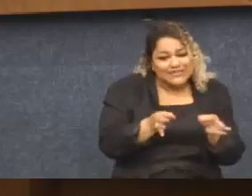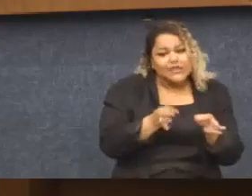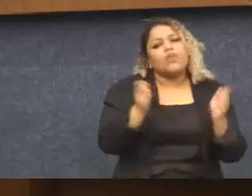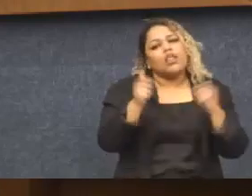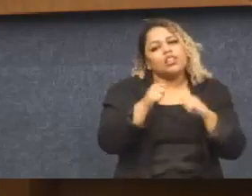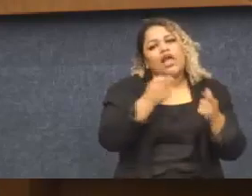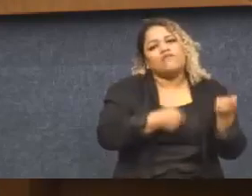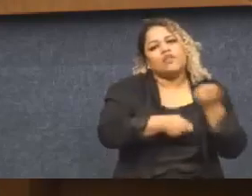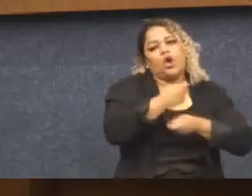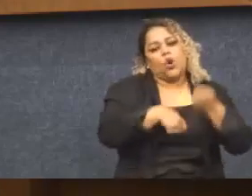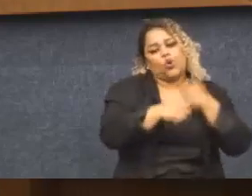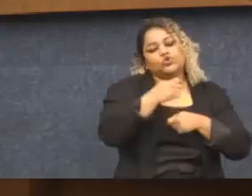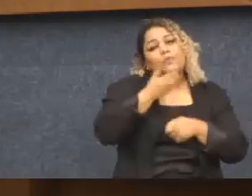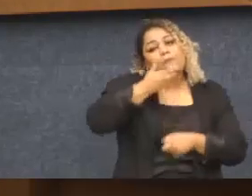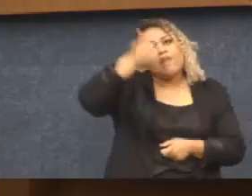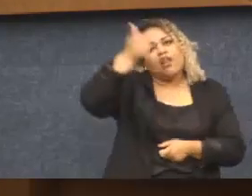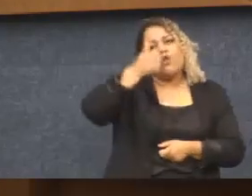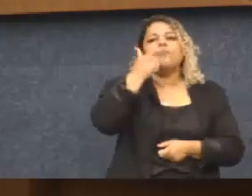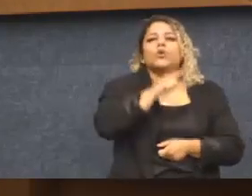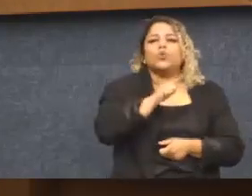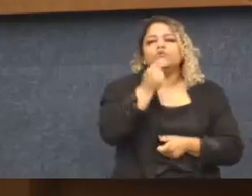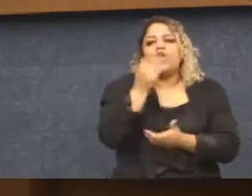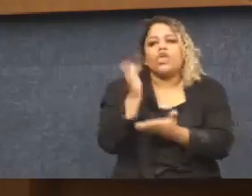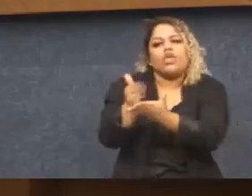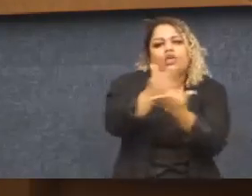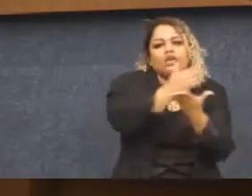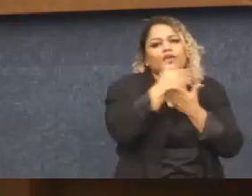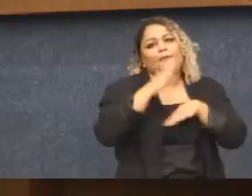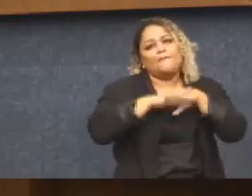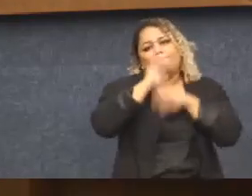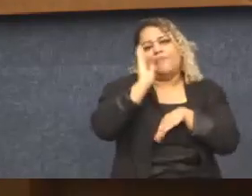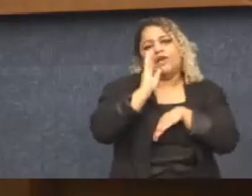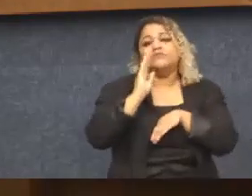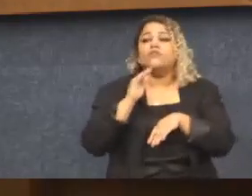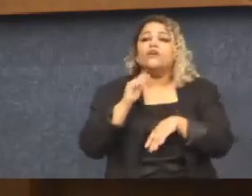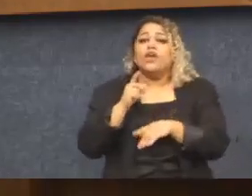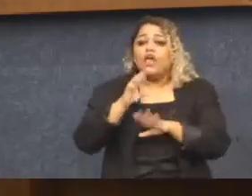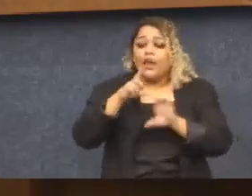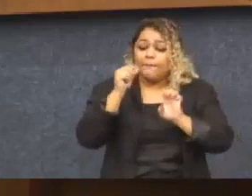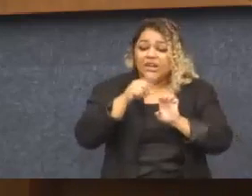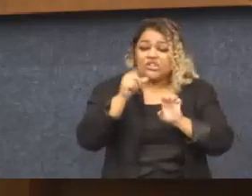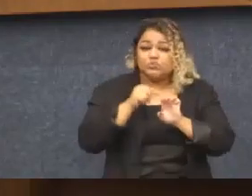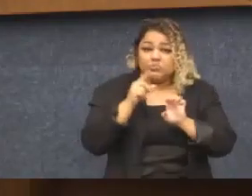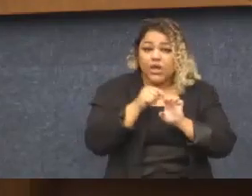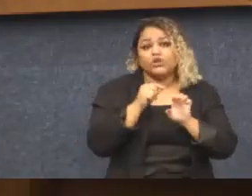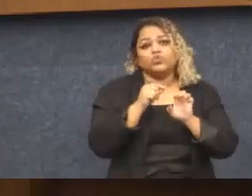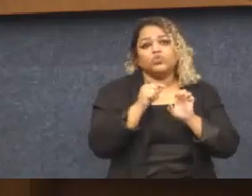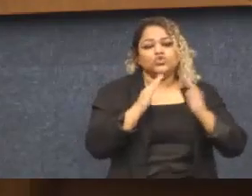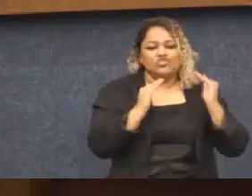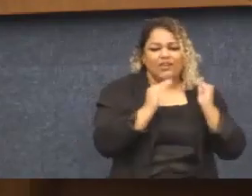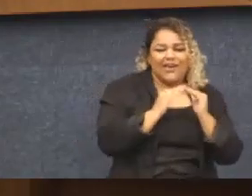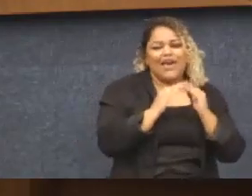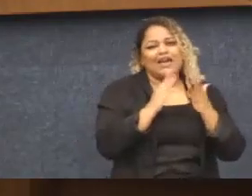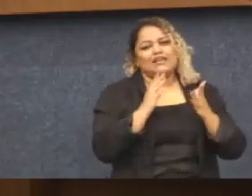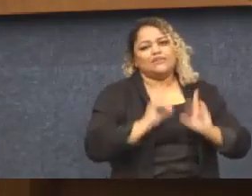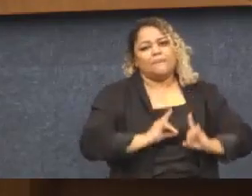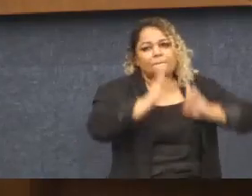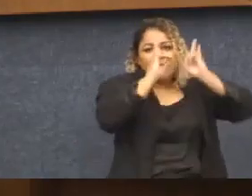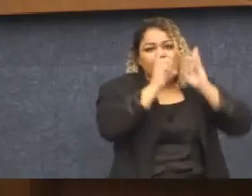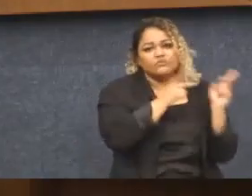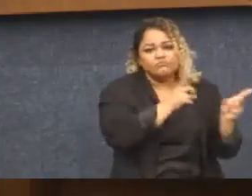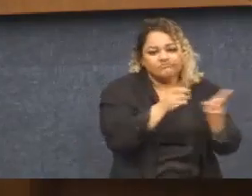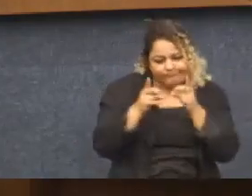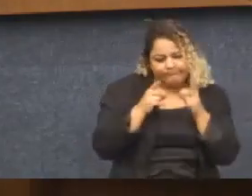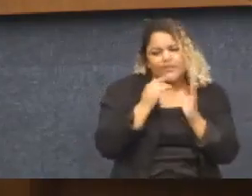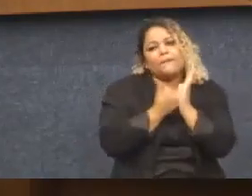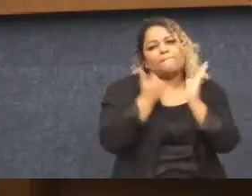mais arrecadação. Se o código de obras fosse mais simples, mais empreendimentos imobiliários estariam acontecendo na cidade, valorizando a